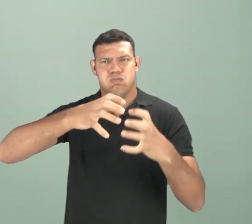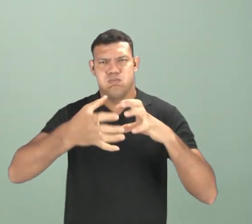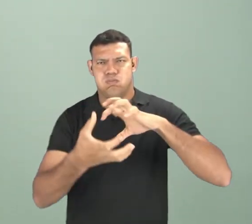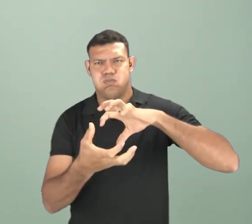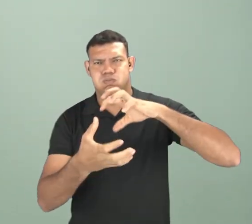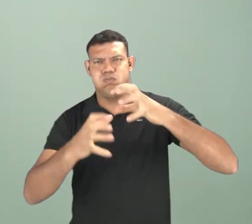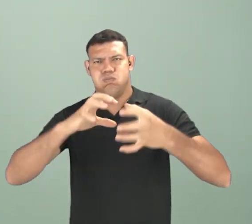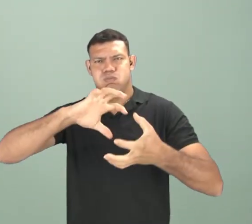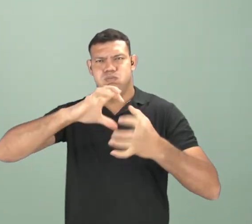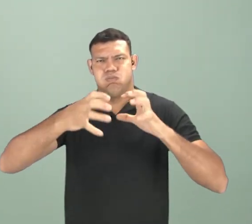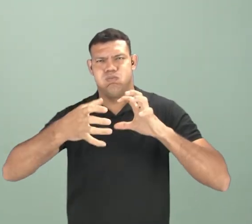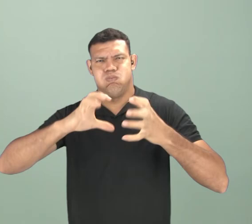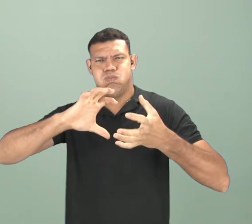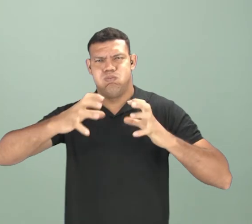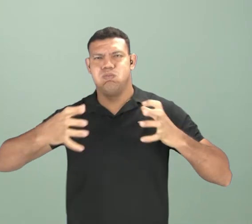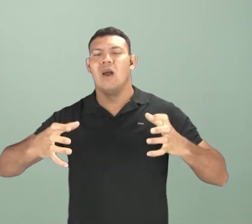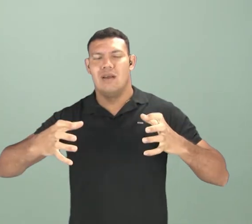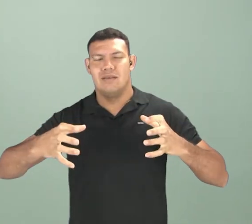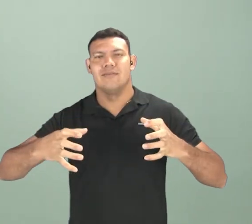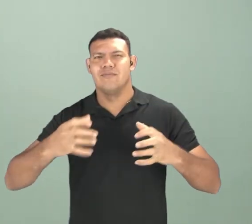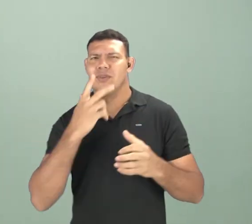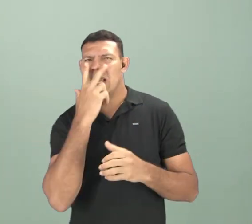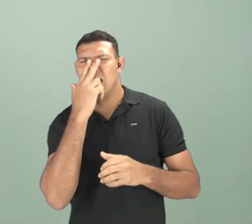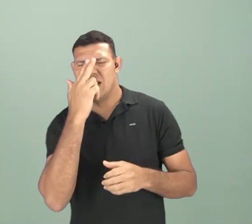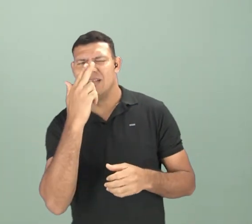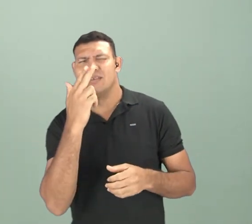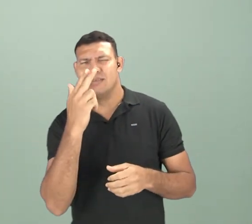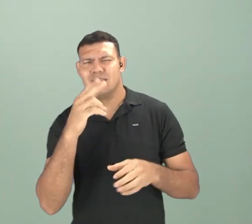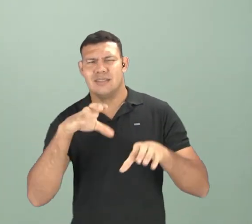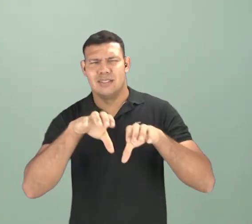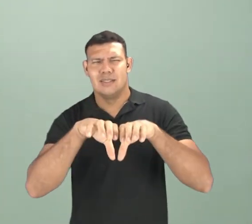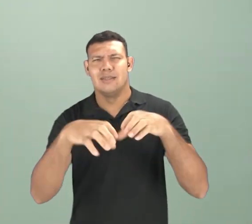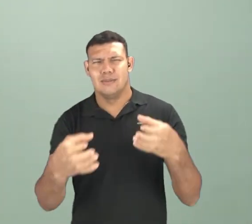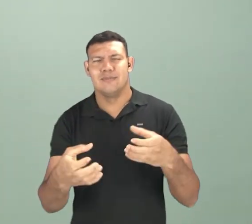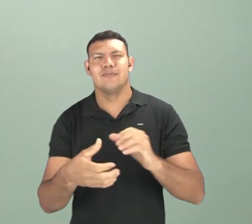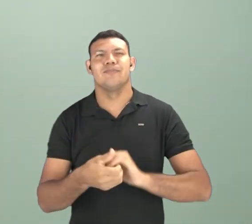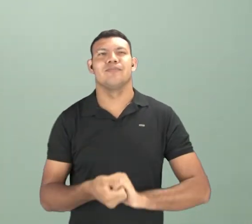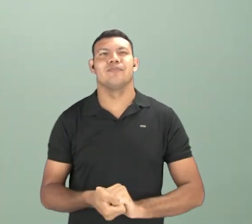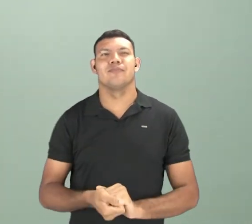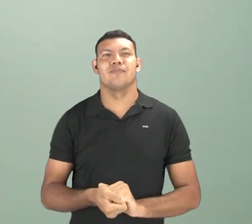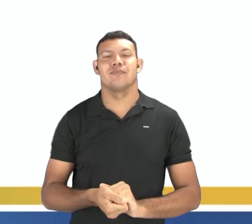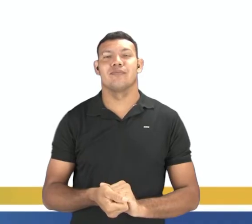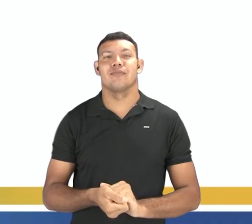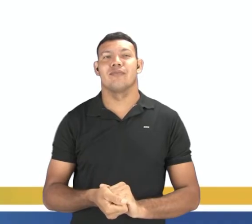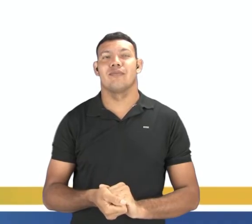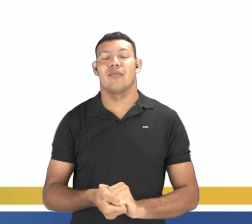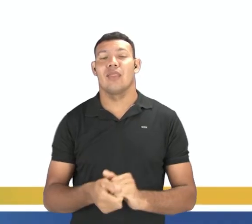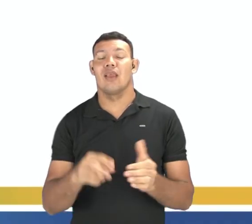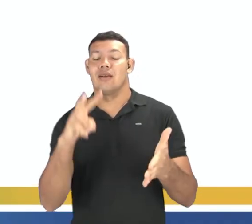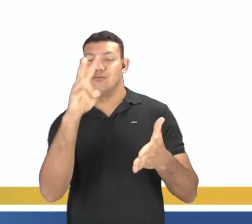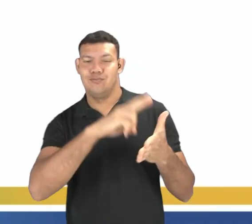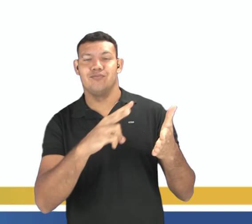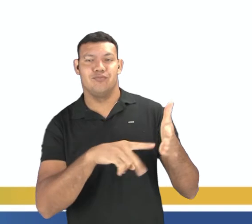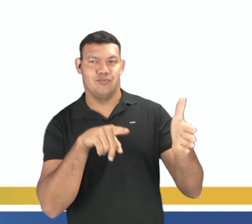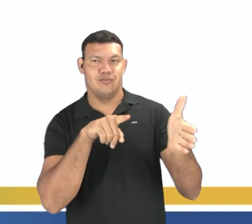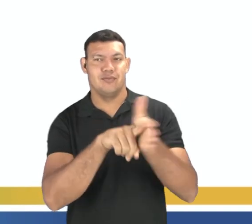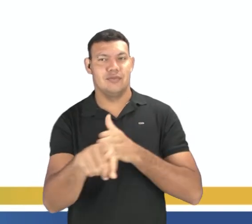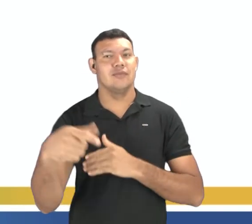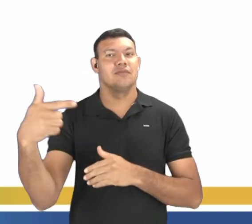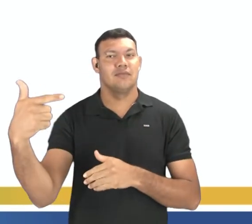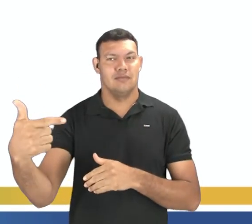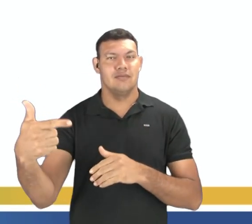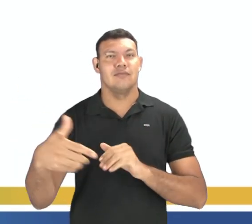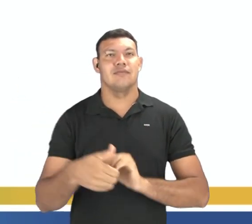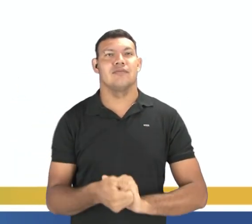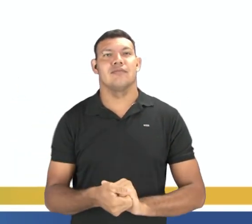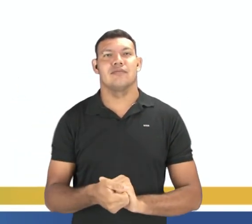bem dividida, é bem parecida mesmo com uma mórula. Então, vamos ler a segunda questão.